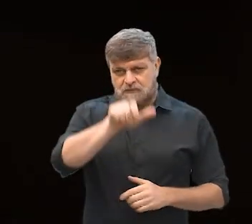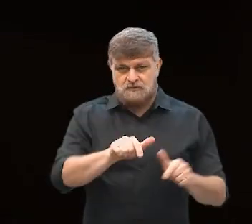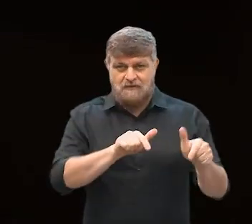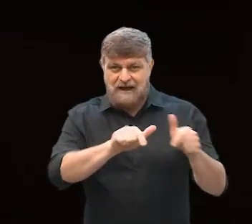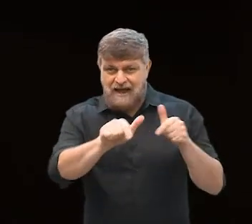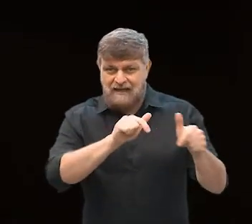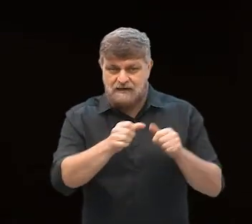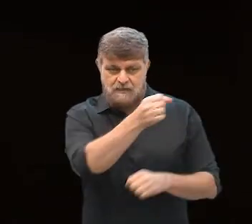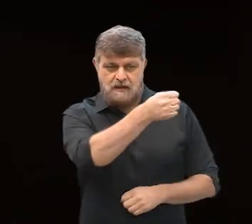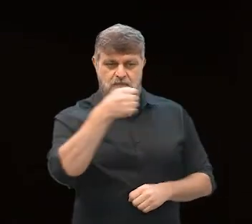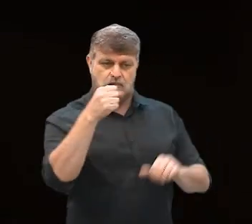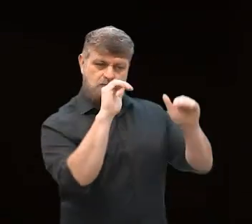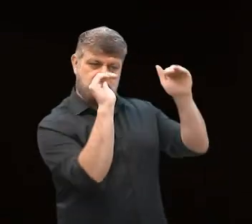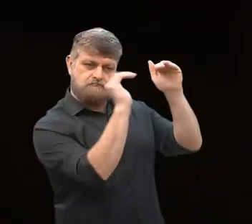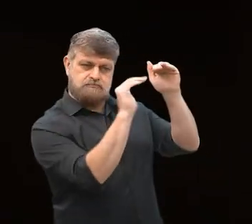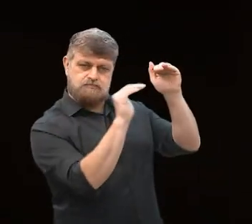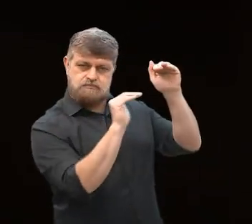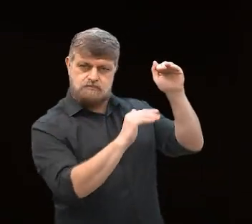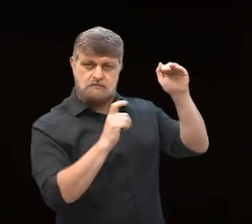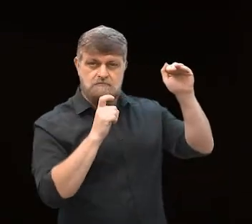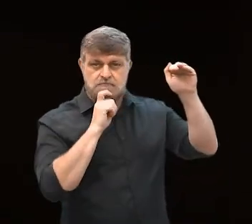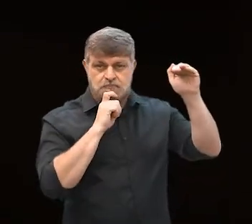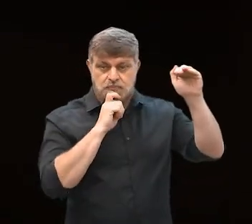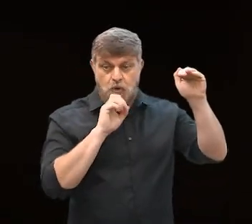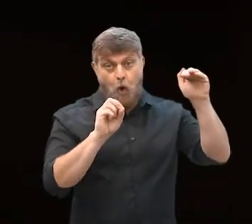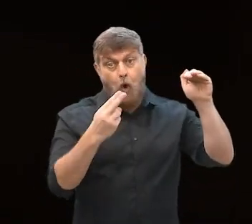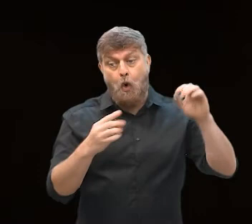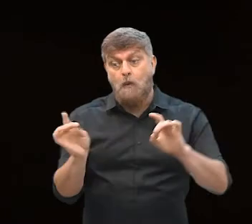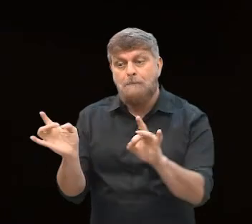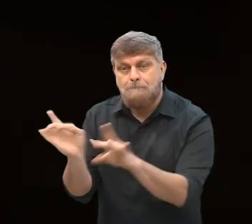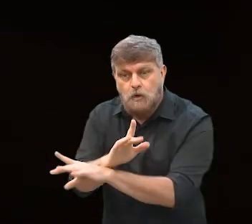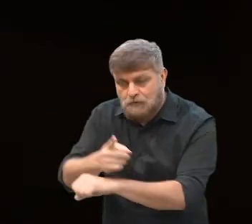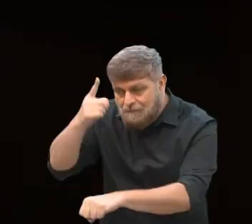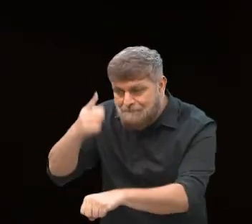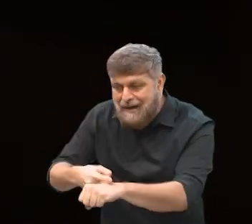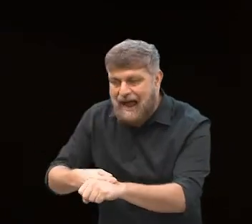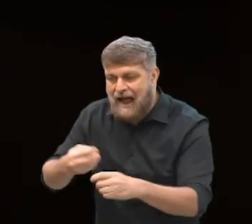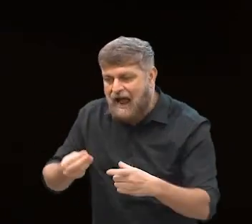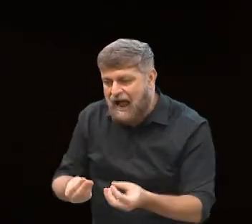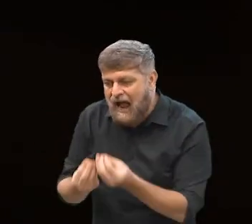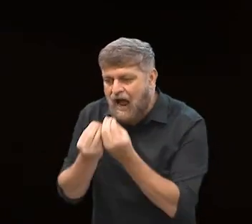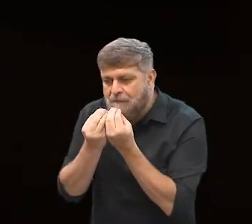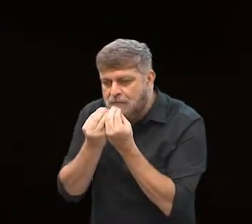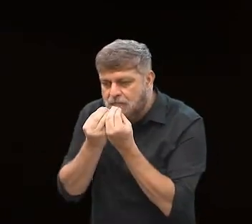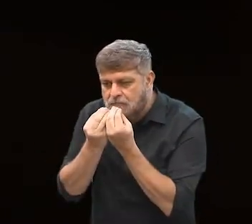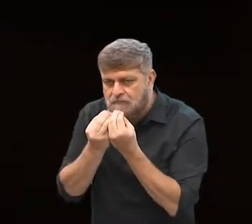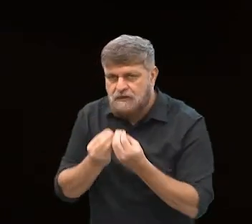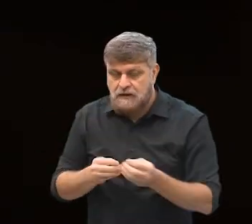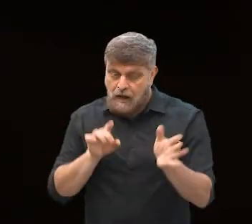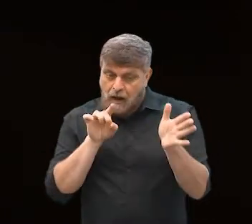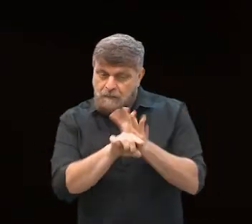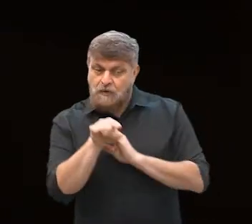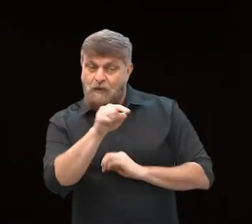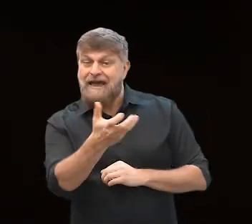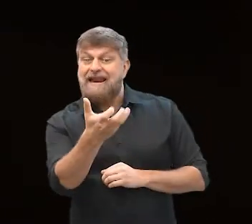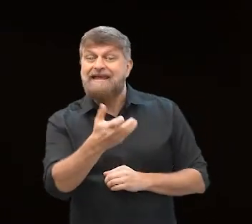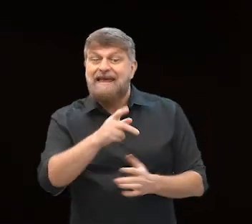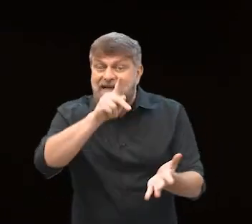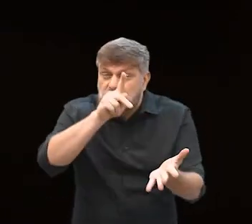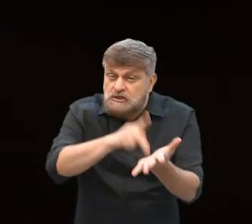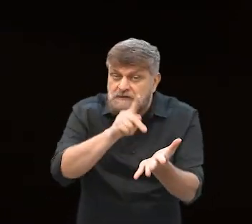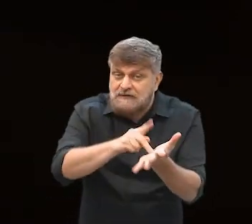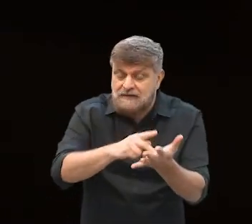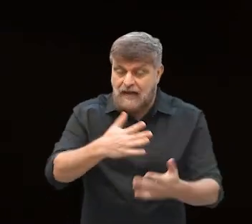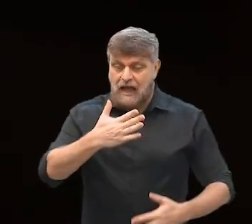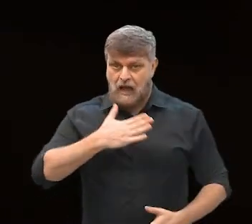alimento congelado ou alimento pronto para o consumo. Então, qual que é a necessidade real desse cliente e como que o meu